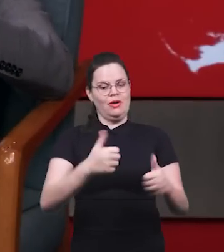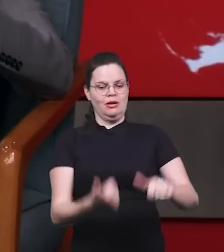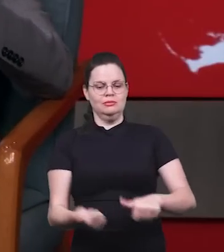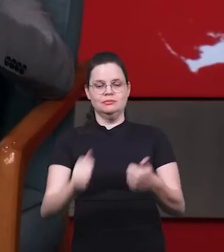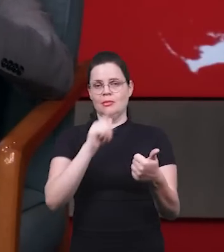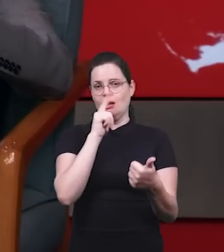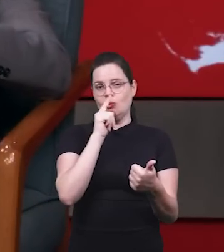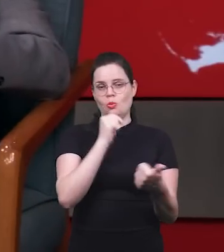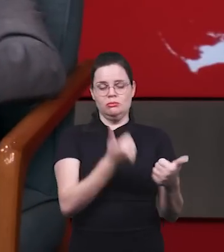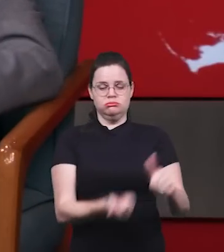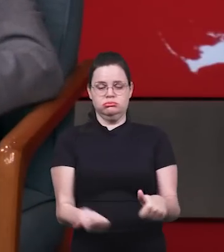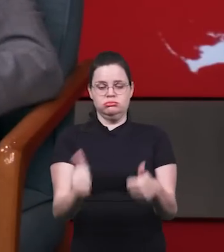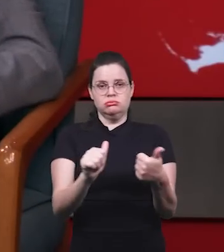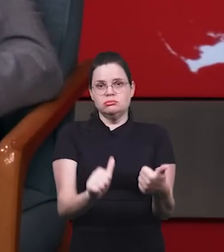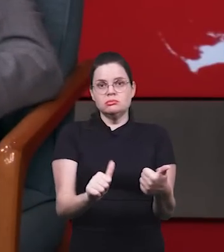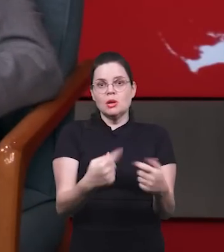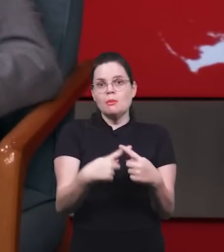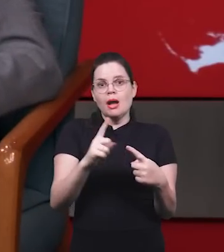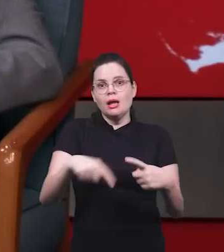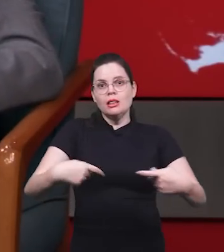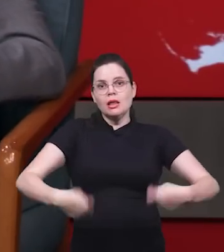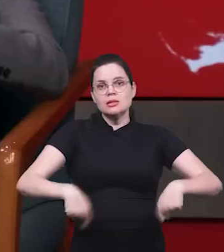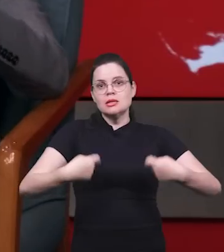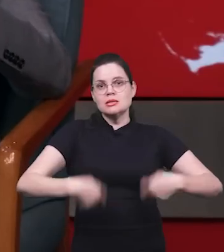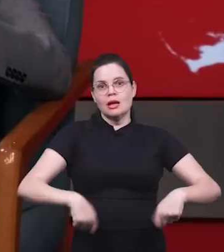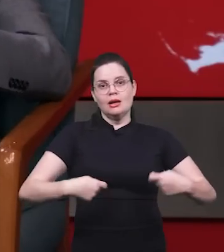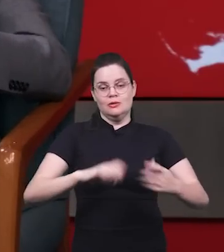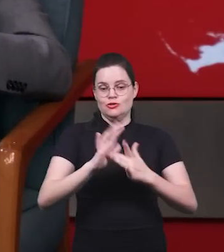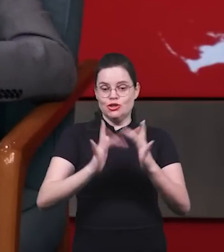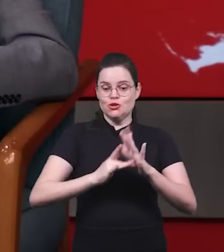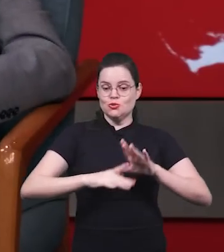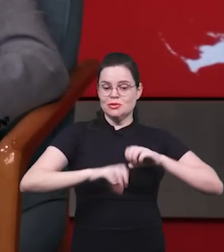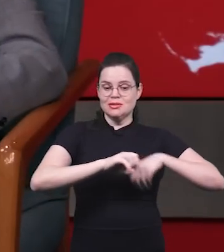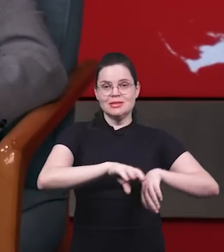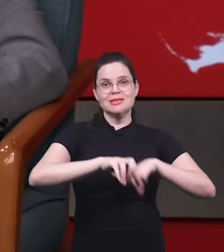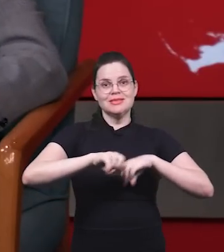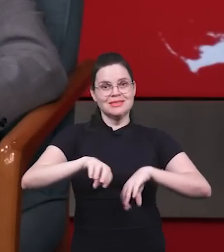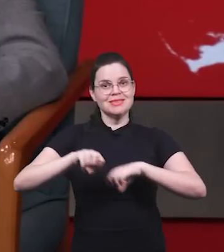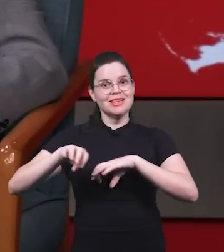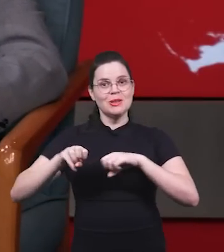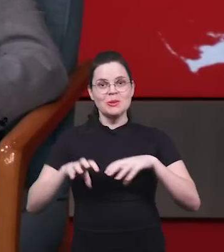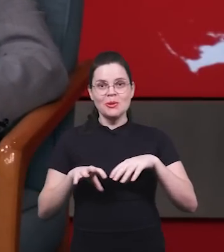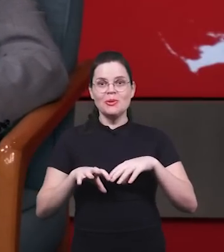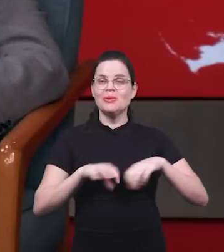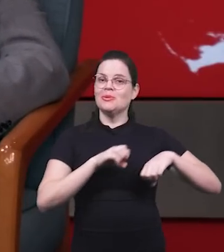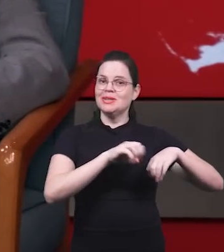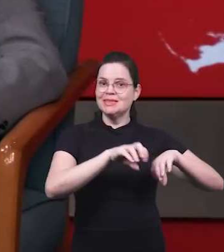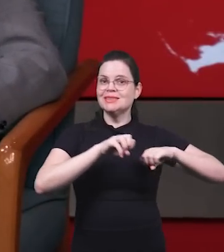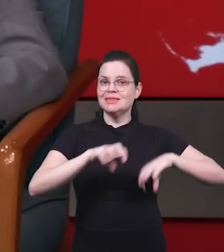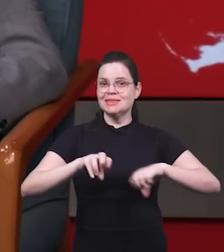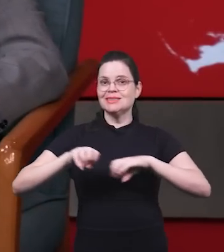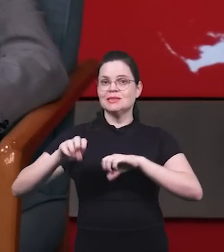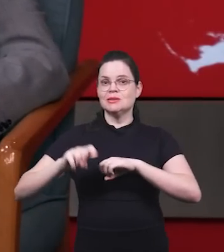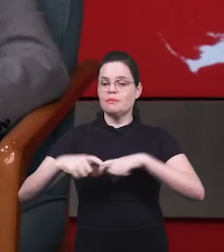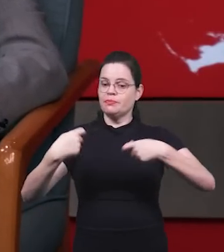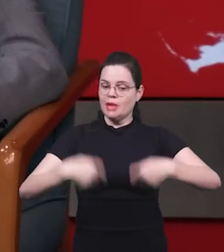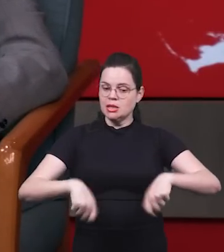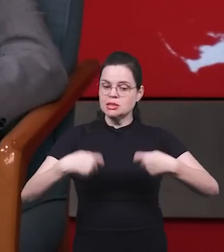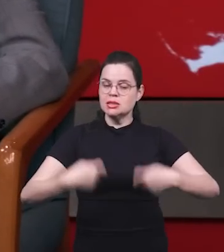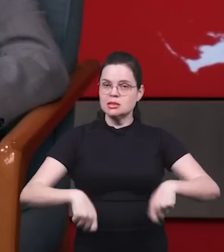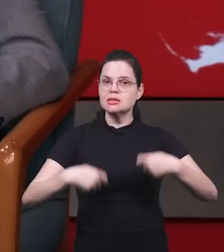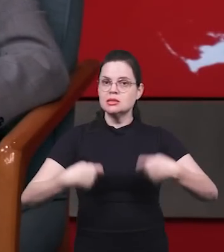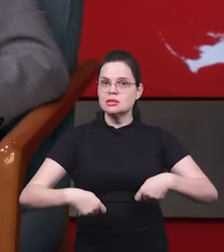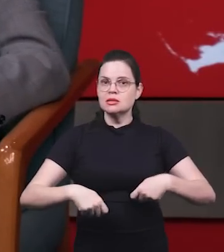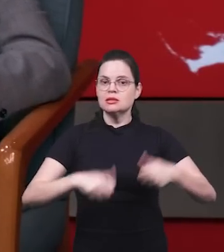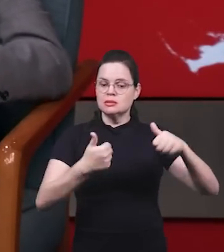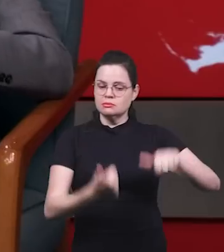passa pelo batismo nas águas, porque é uma necessidade. Jesus ensinou isso para a sua igreja. É